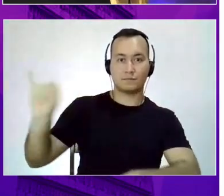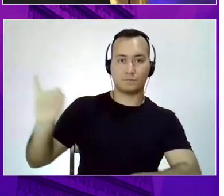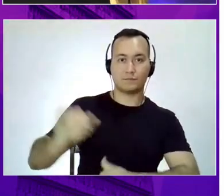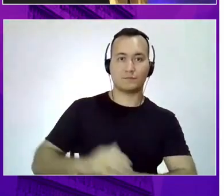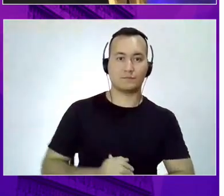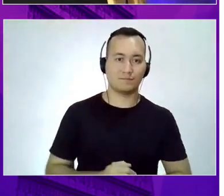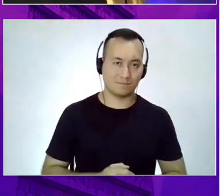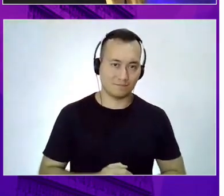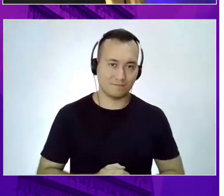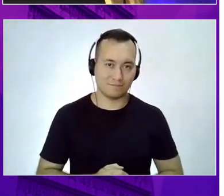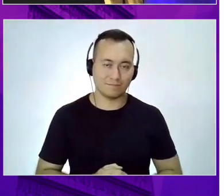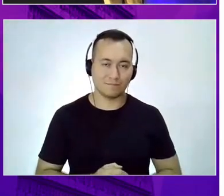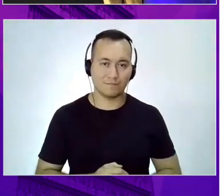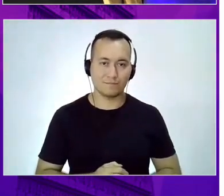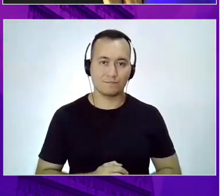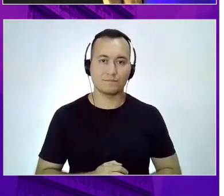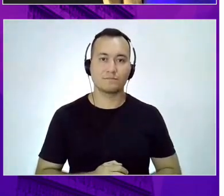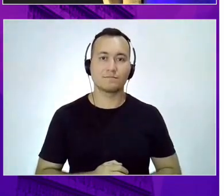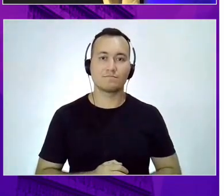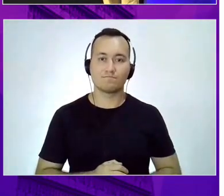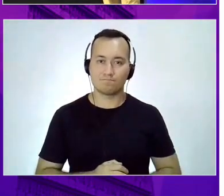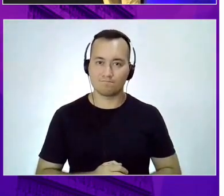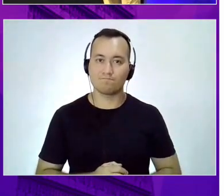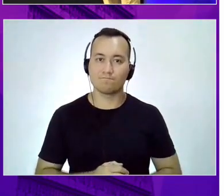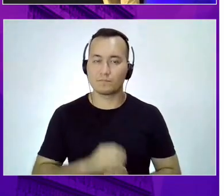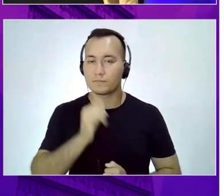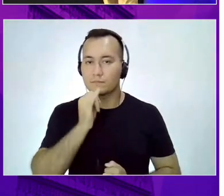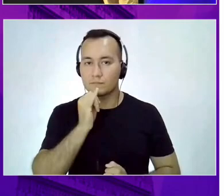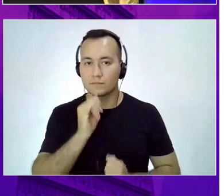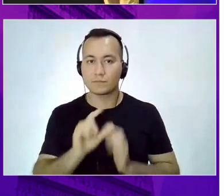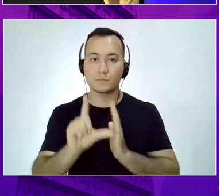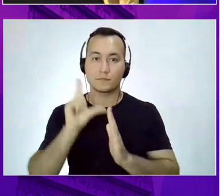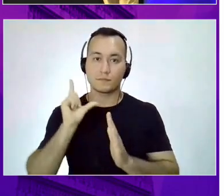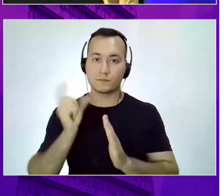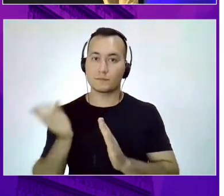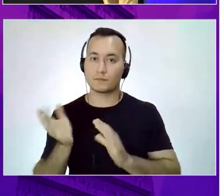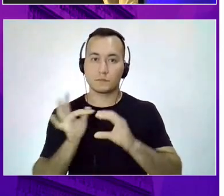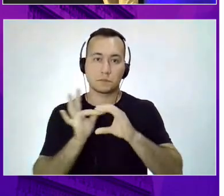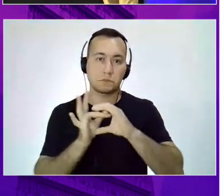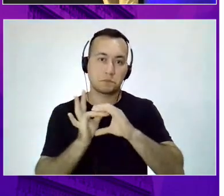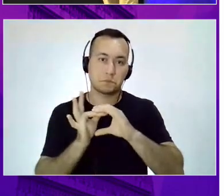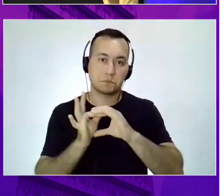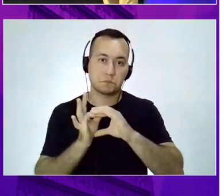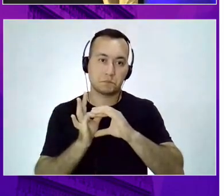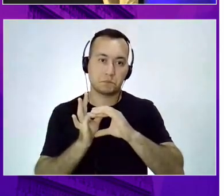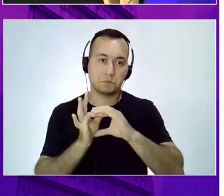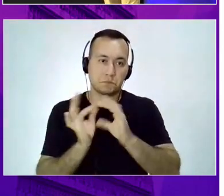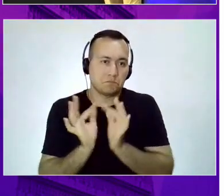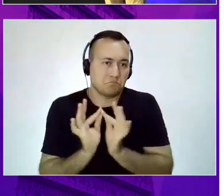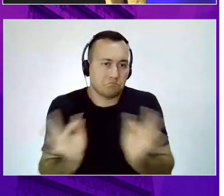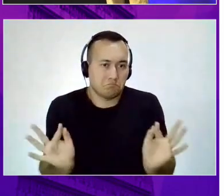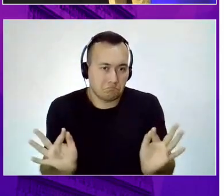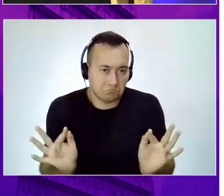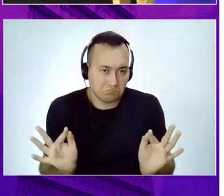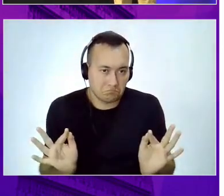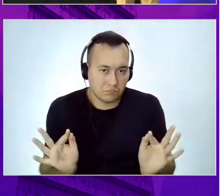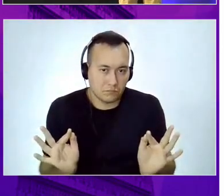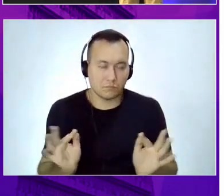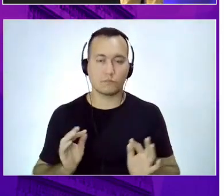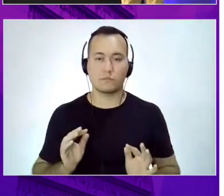ela era uma feature que virou um serviço, né? Então, era aquele métodozinho que era uma requisição HTTP